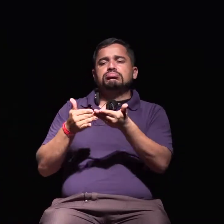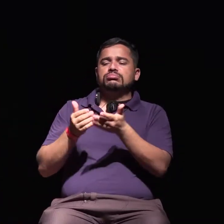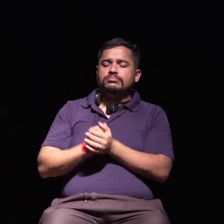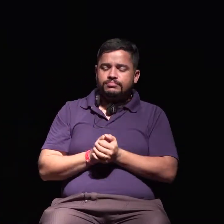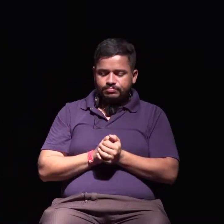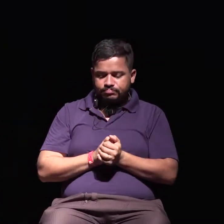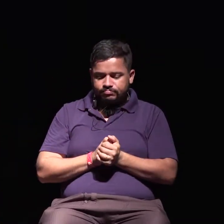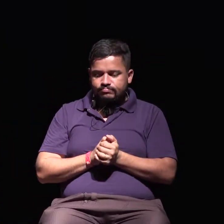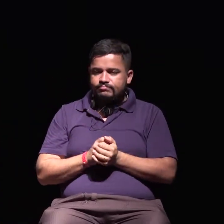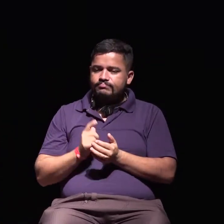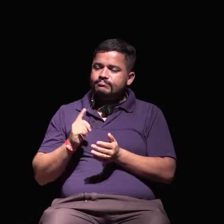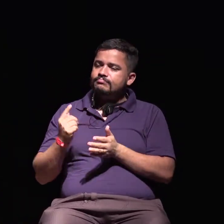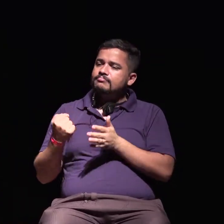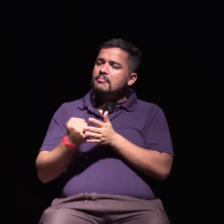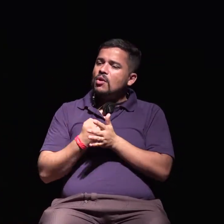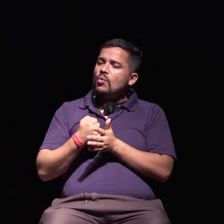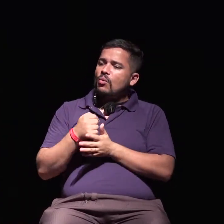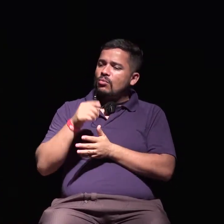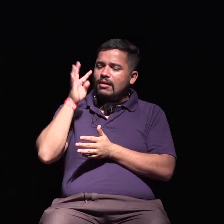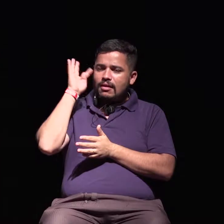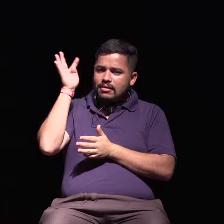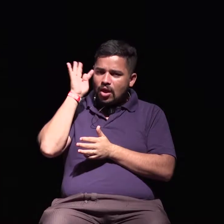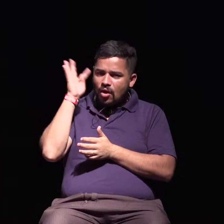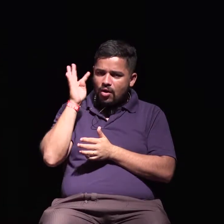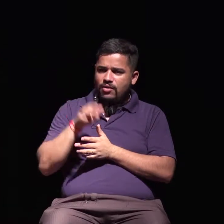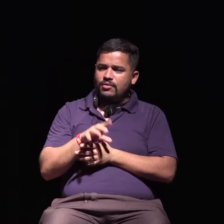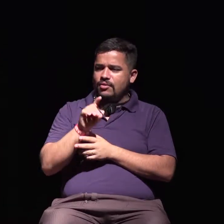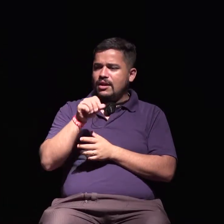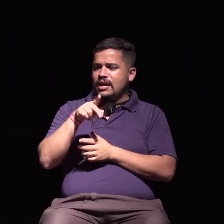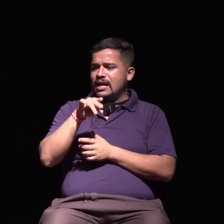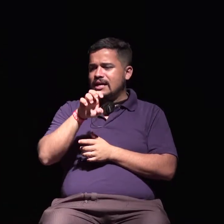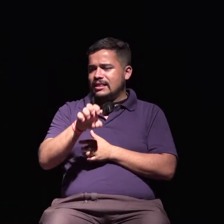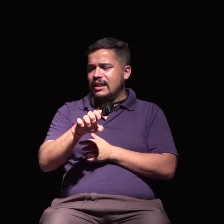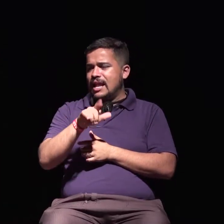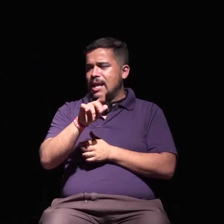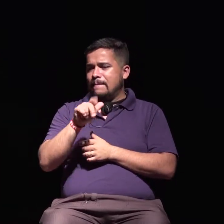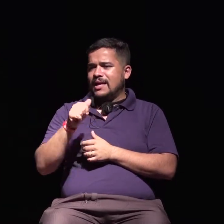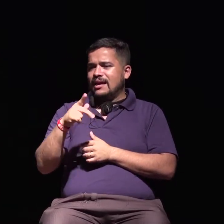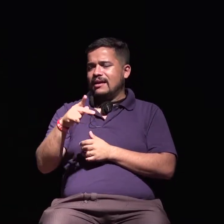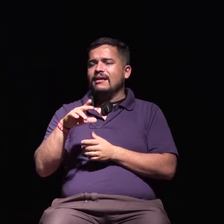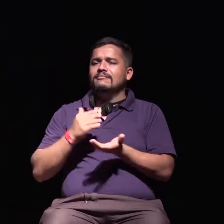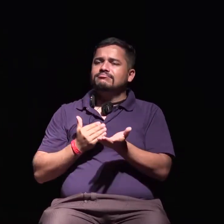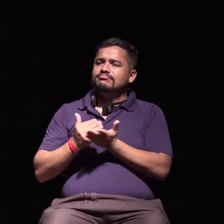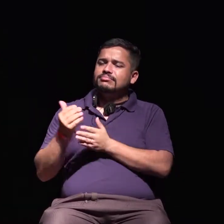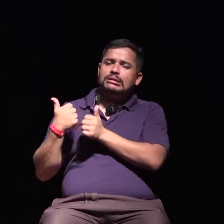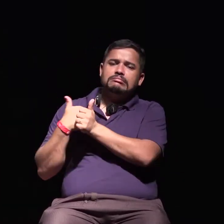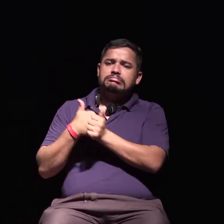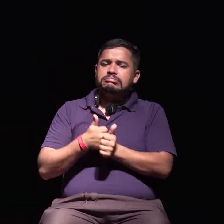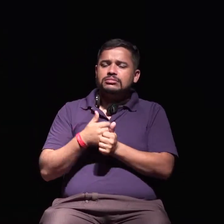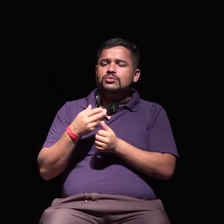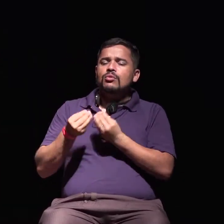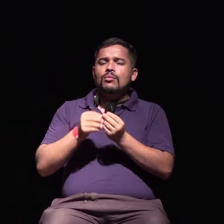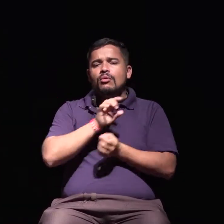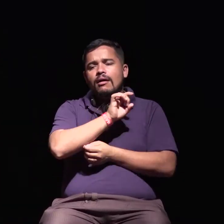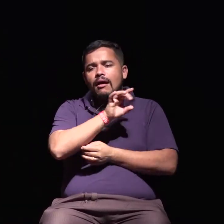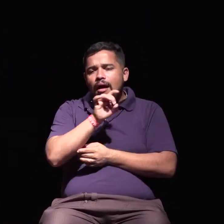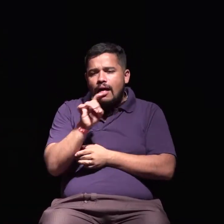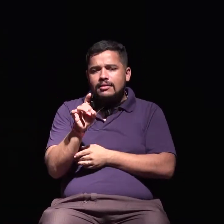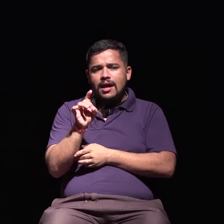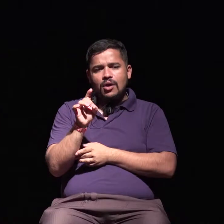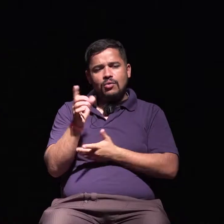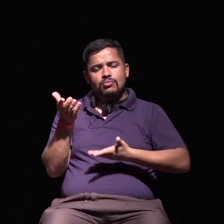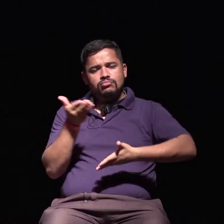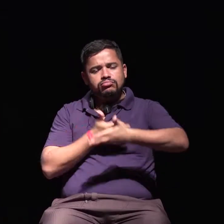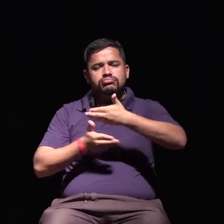a pergunta do teórico e dramaturgo André Lepec, que vem me acompanhando desde então. Como cada coreógrafo se envolve